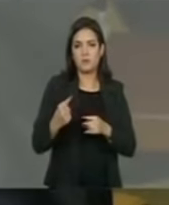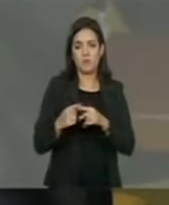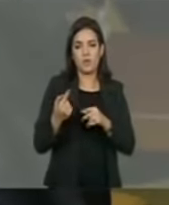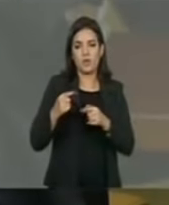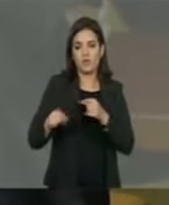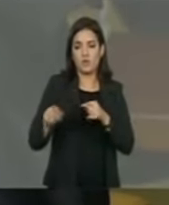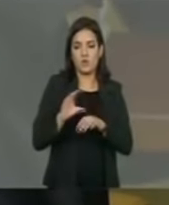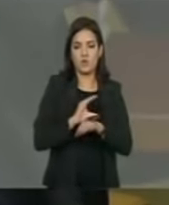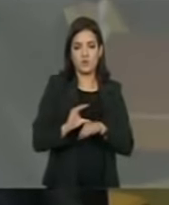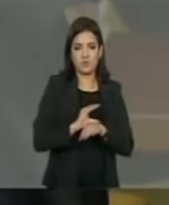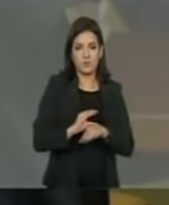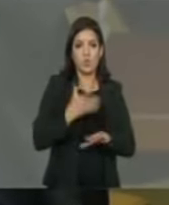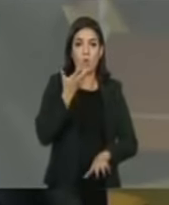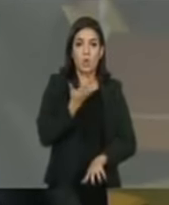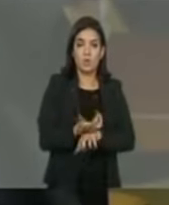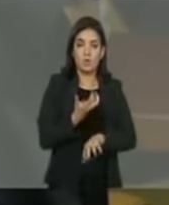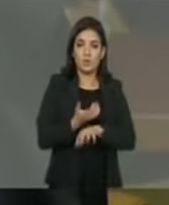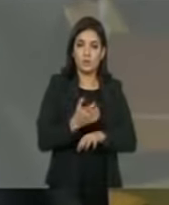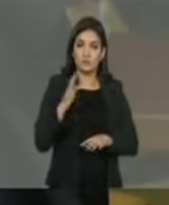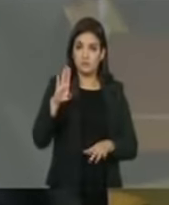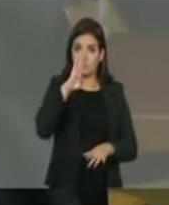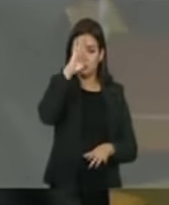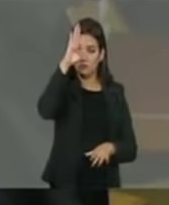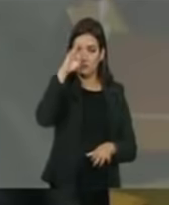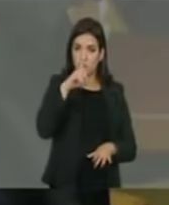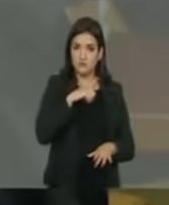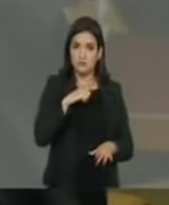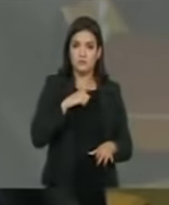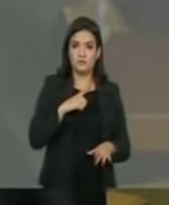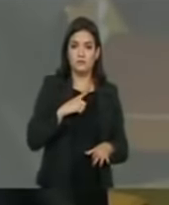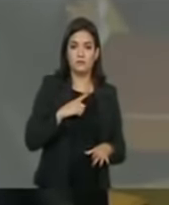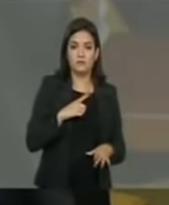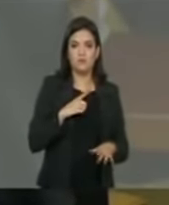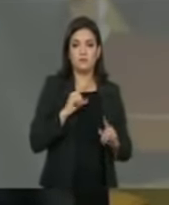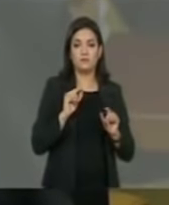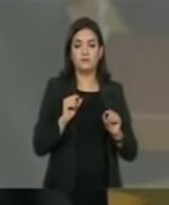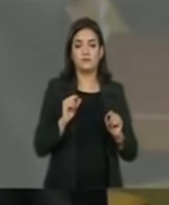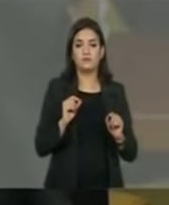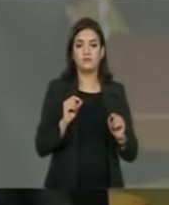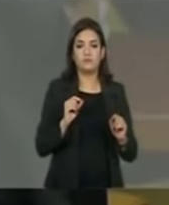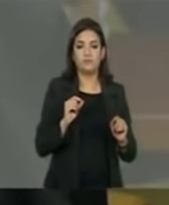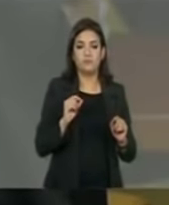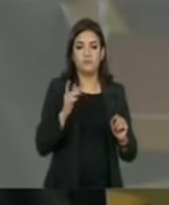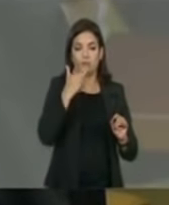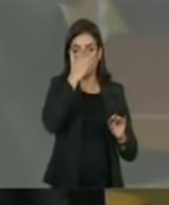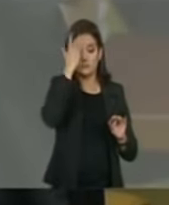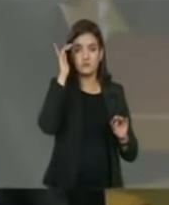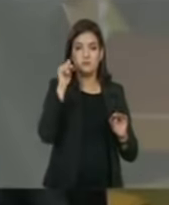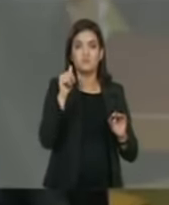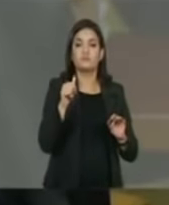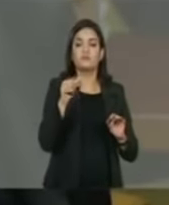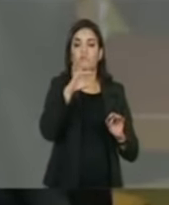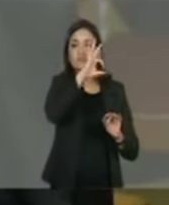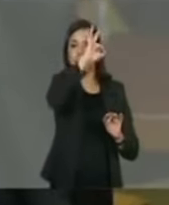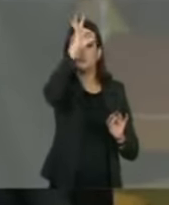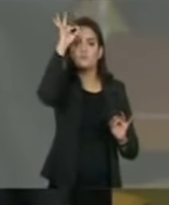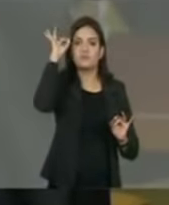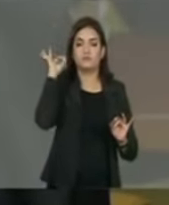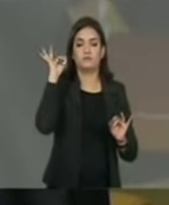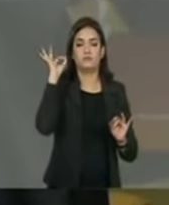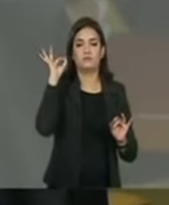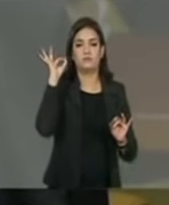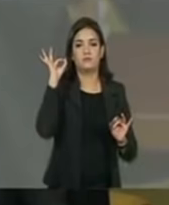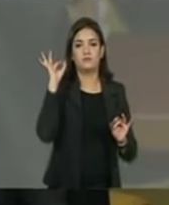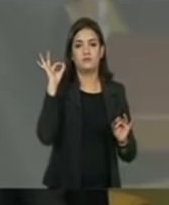o conteúdo essencial do princípio da presunção de inocência do arguido é praticamente incontestado na